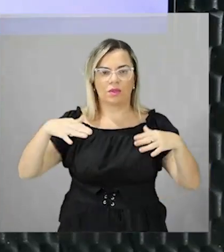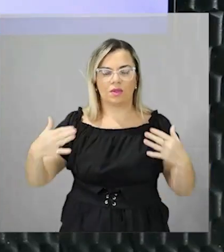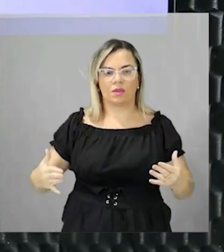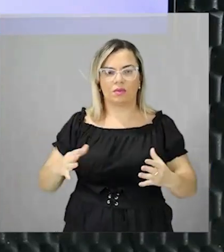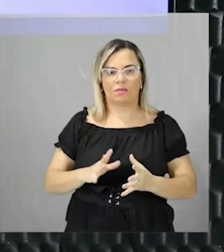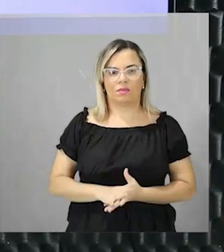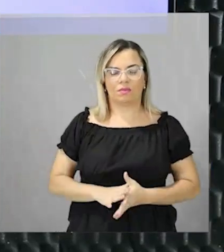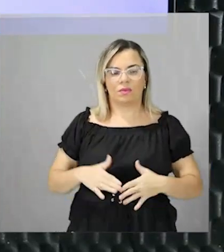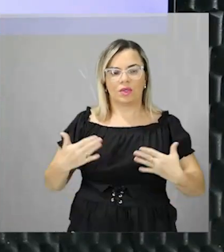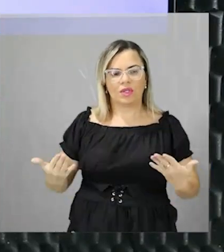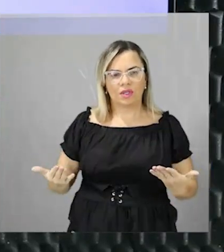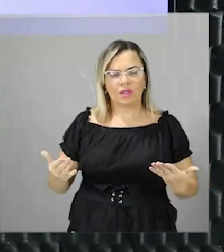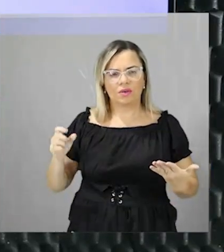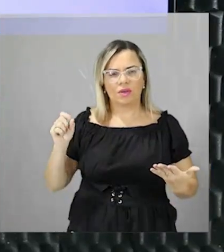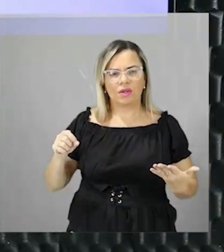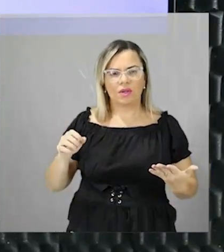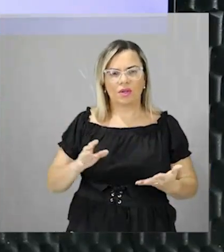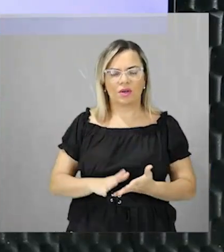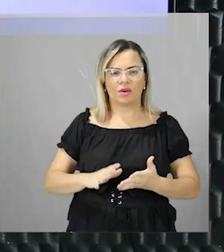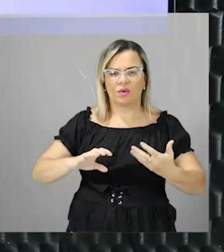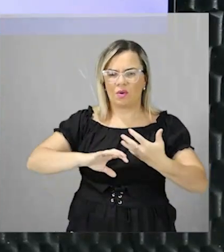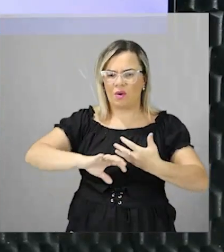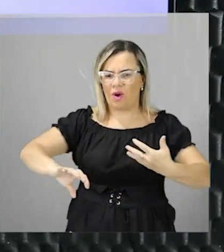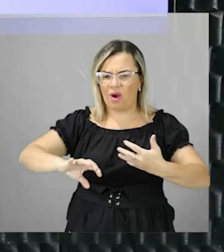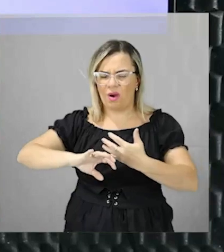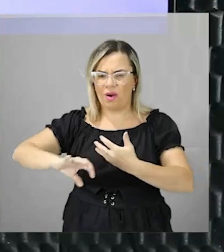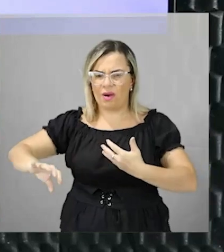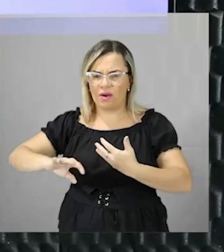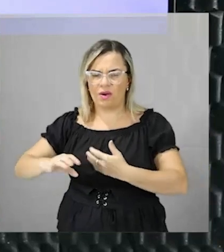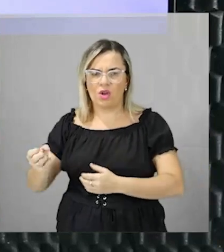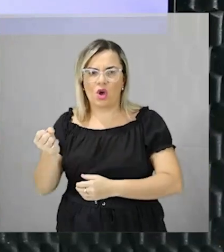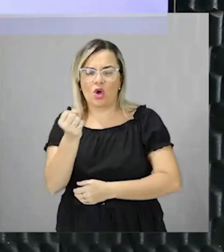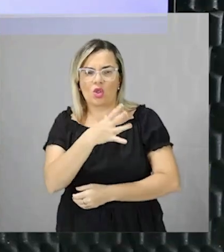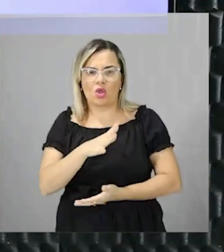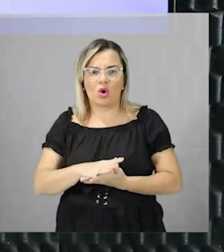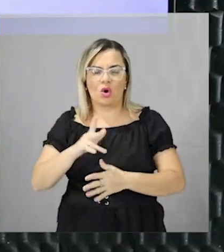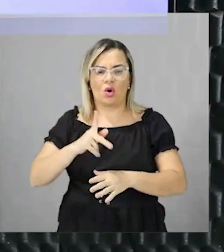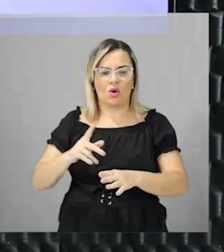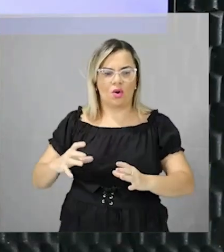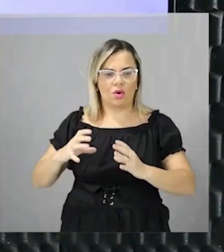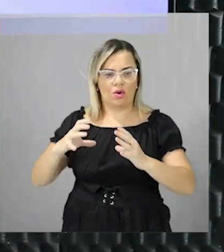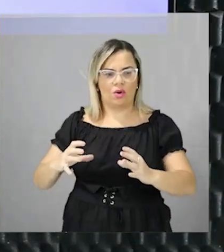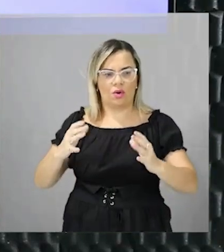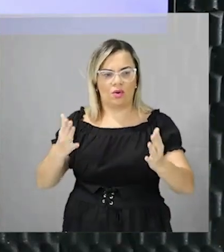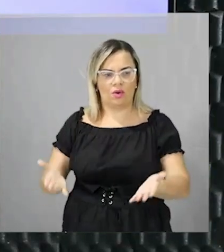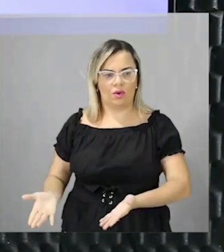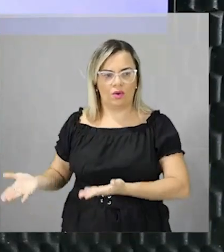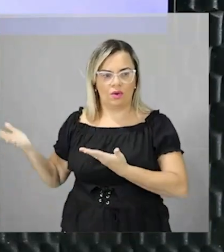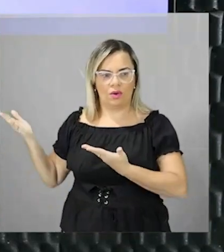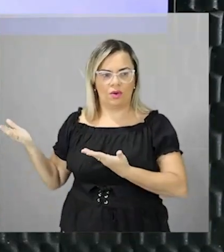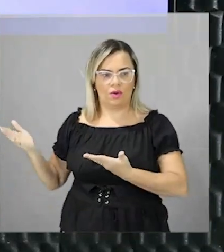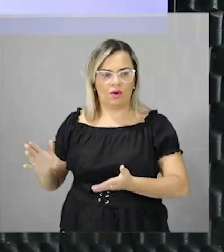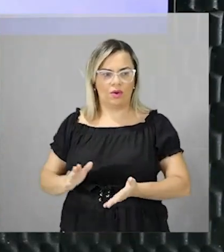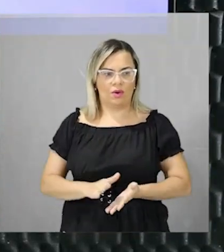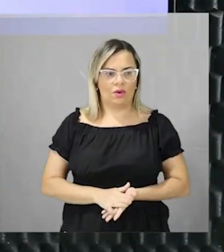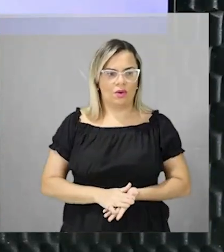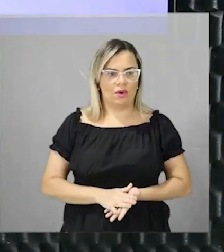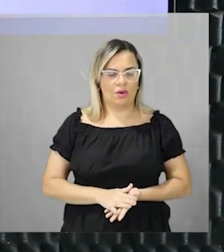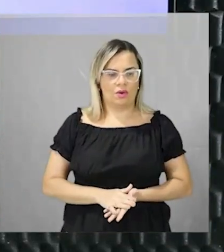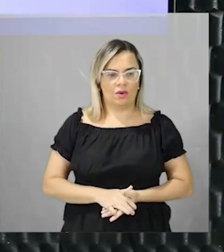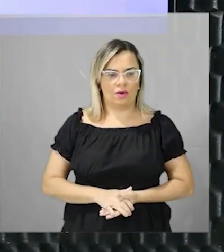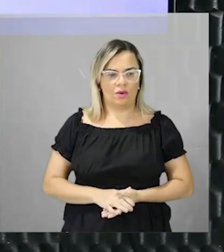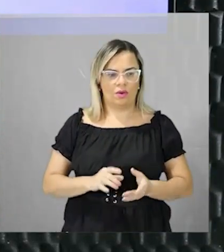se desagregam e quebram e se tornam outras são rochas sedimentares. Então, a nossa resposta qual seria? Seria